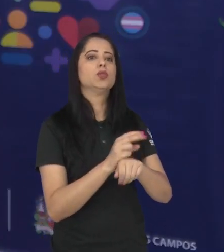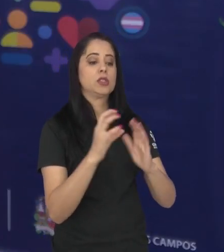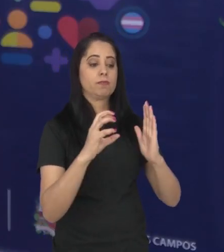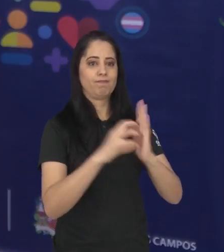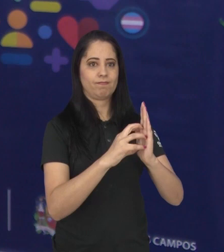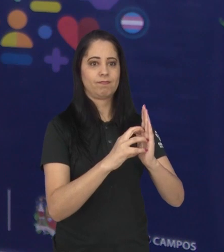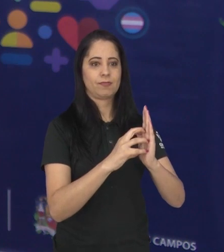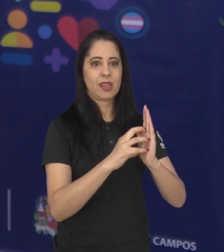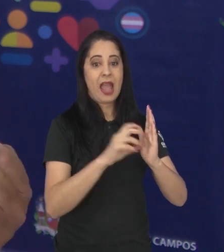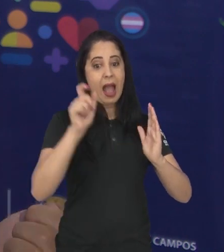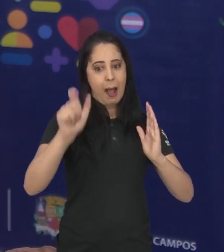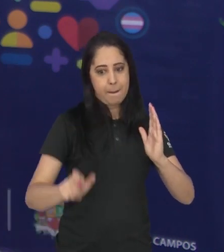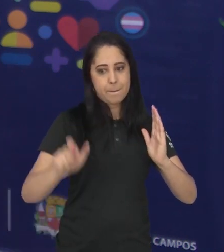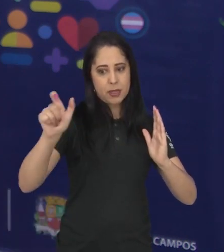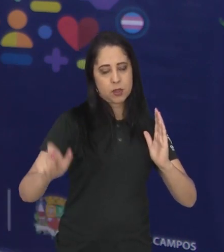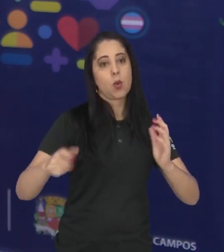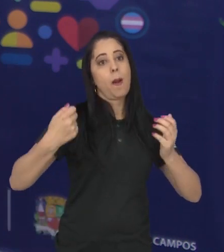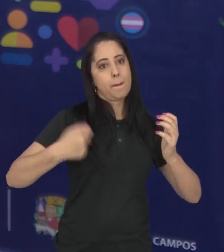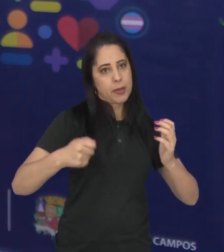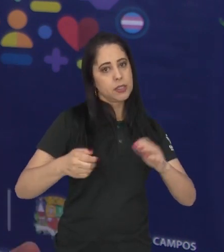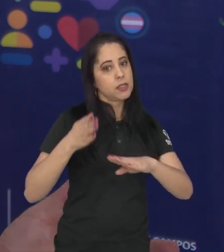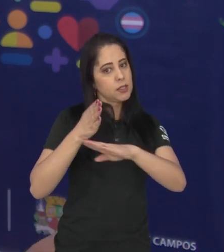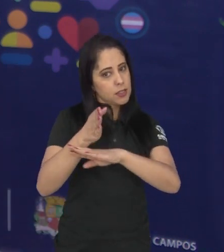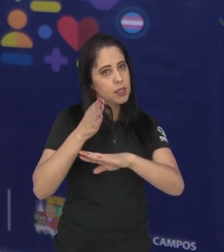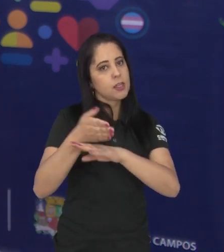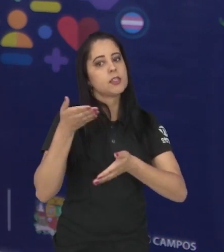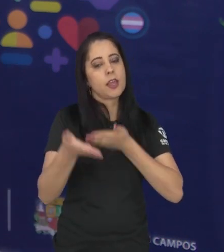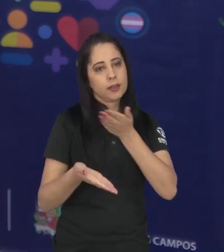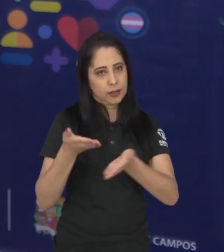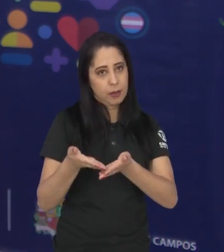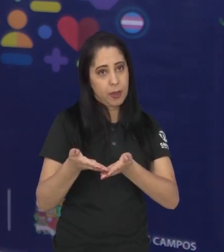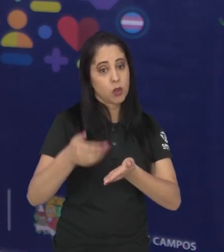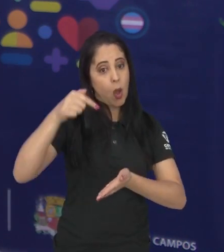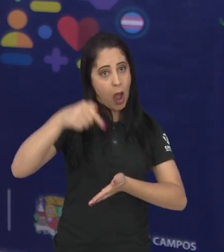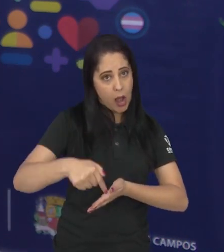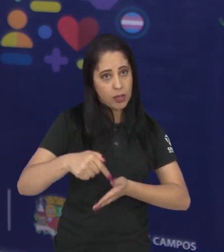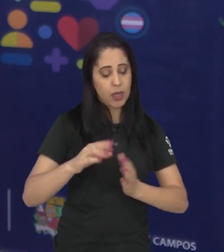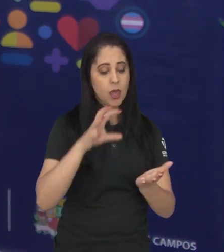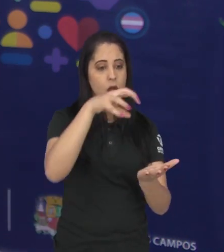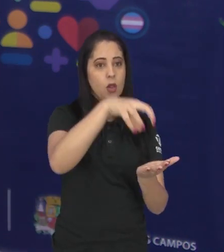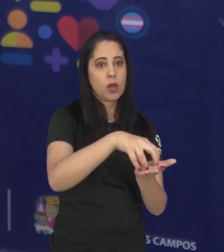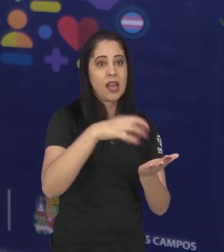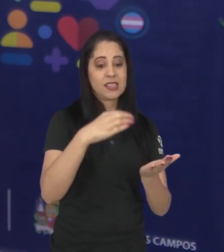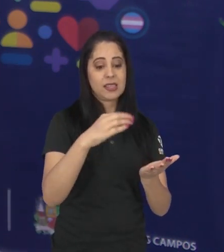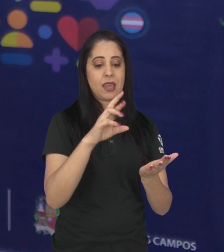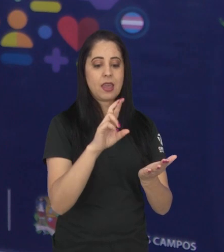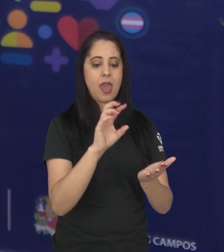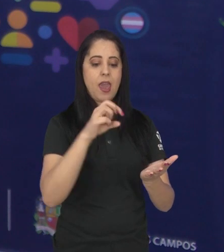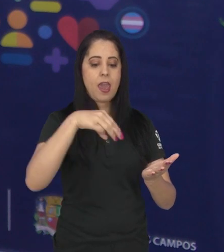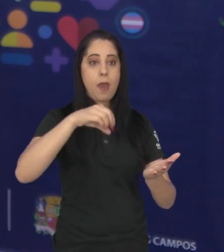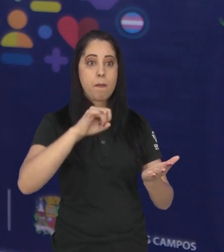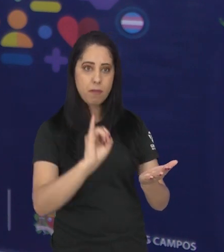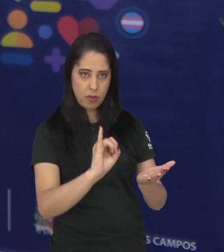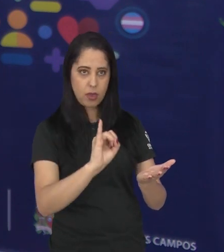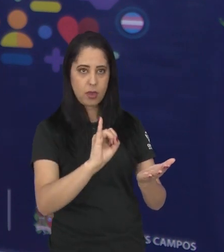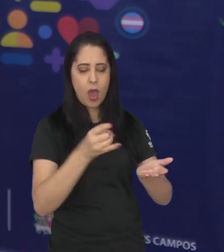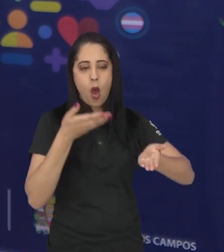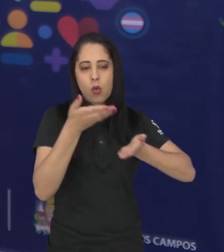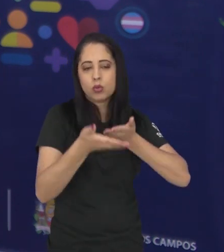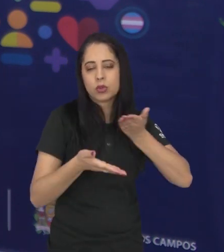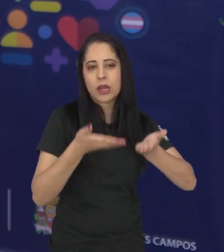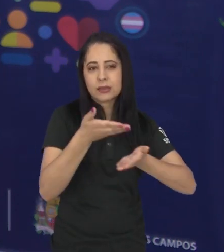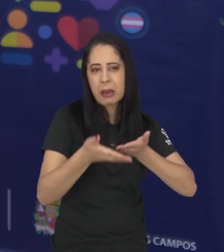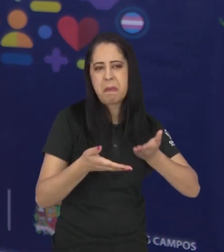ele precisa estar vinculado a um serviço especializado. No nosso caso aqui em São José, CRMI é um tratamento